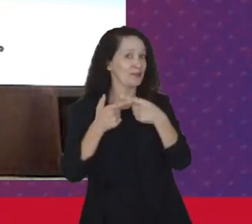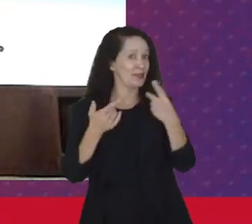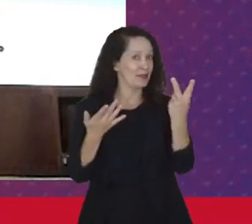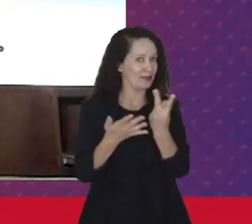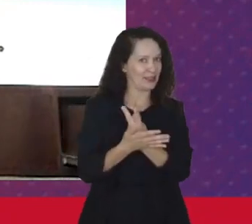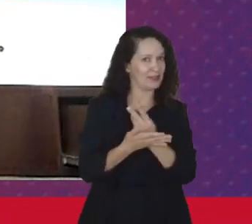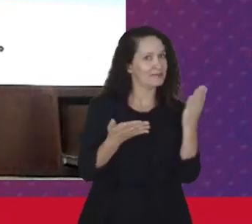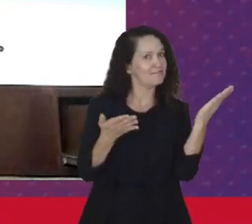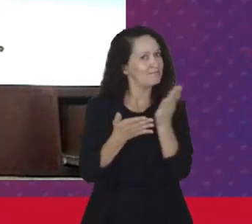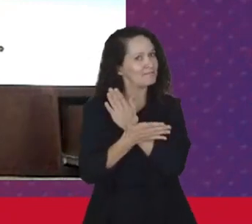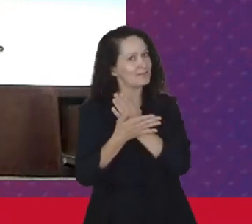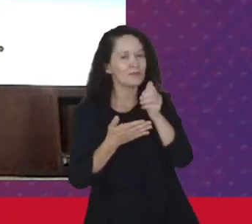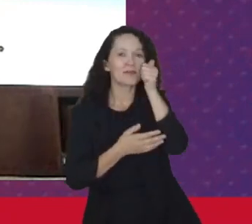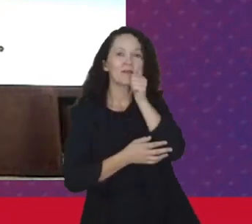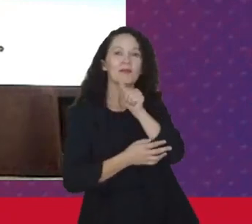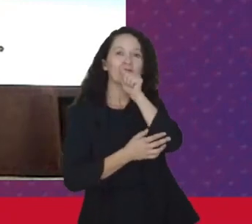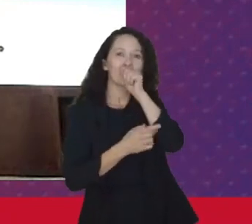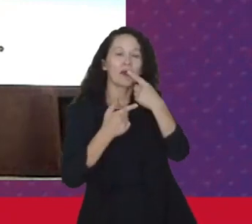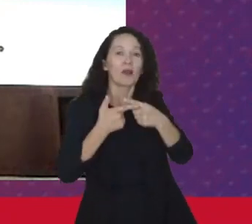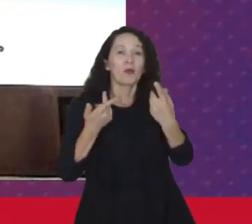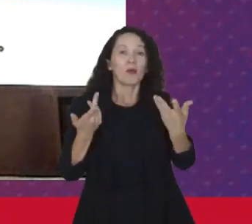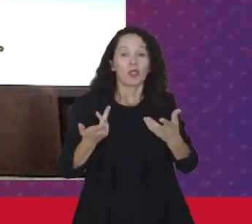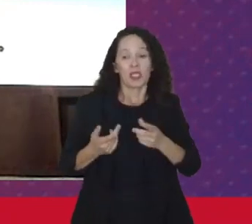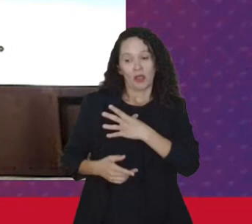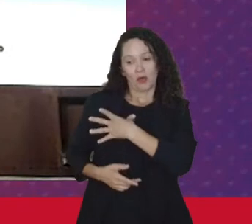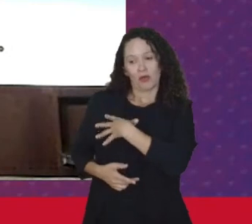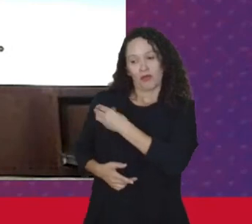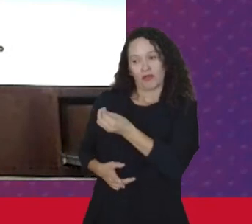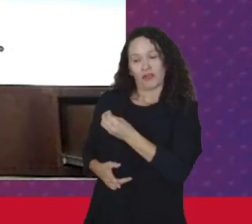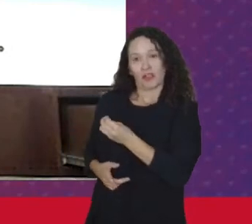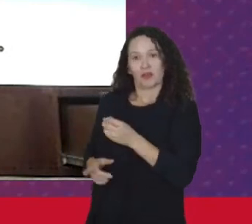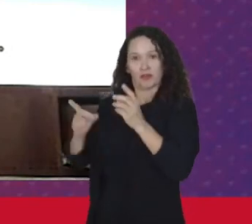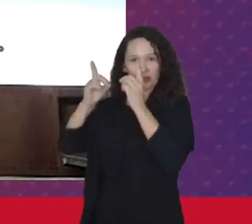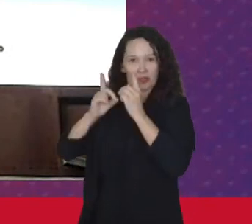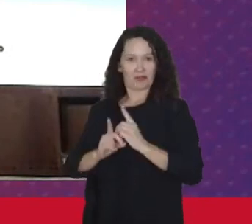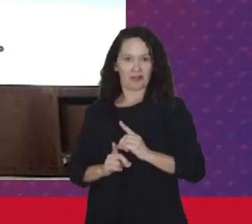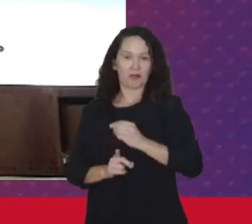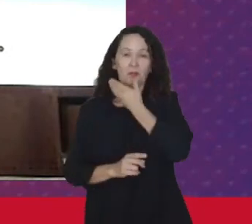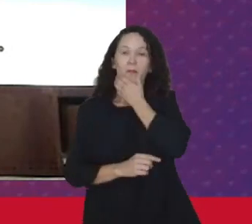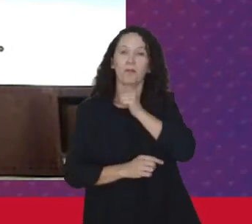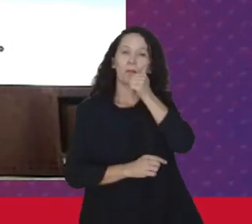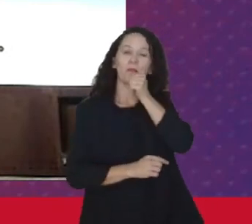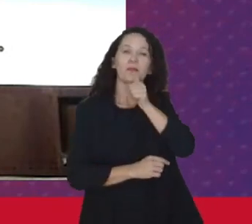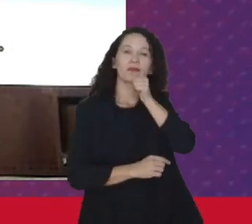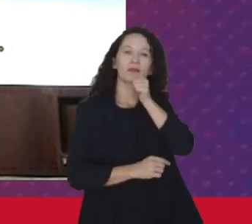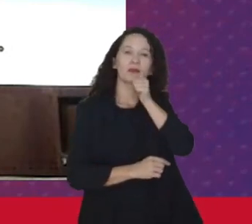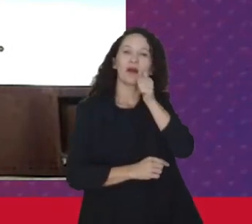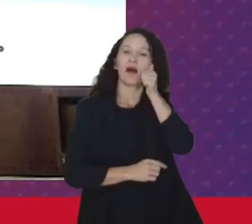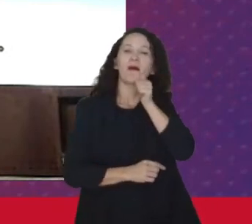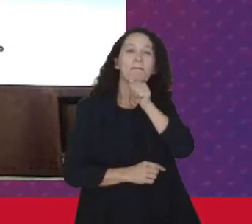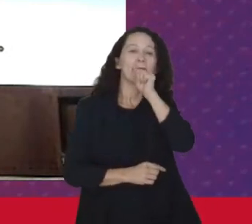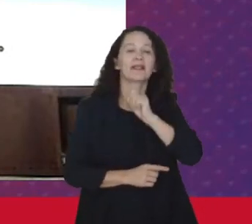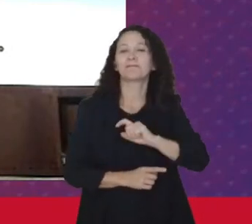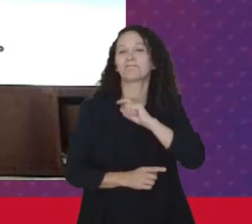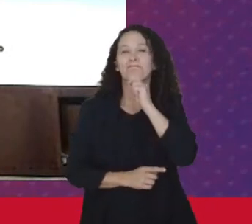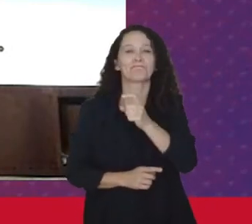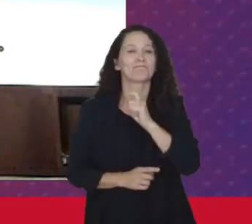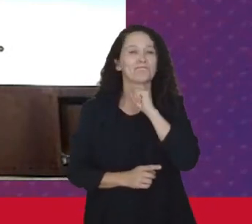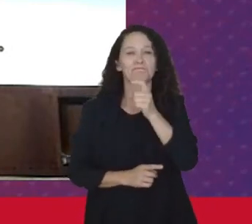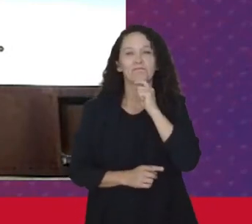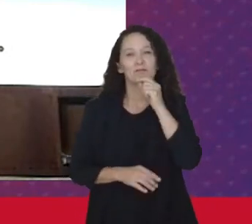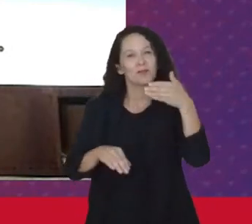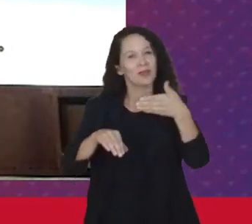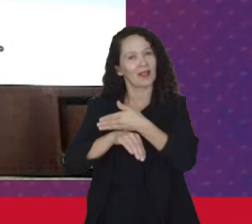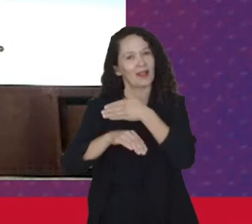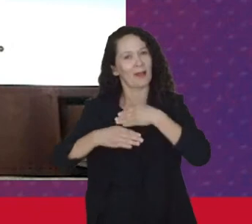Porque muitas vezes essa mãe, por conta da condição da deficiência do filho ou da filha, ela não consegue